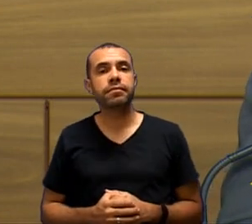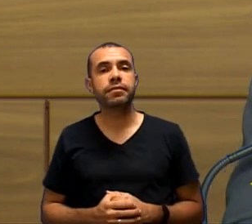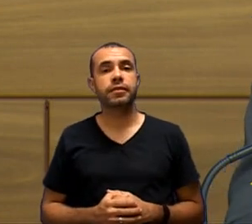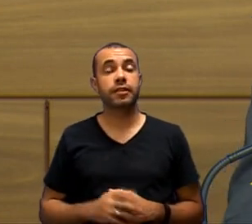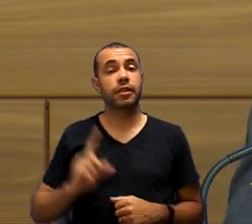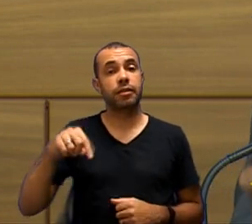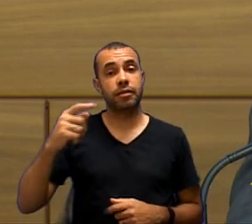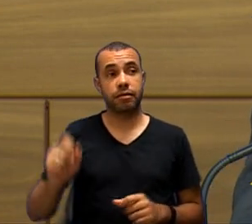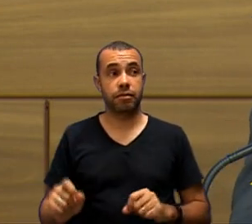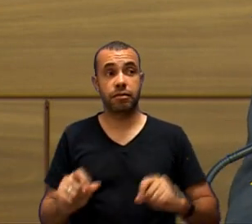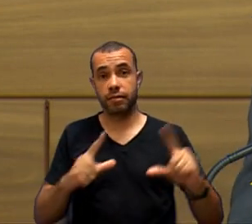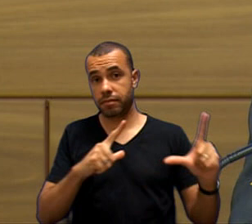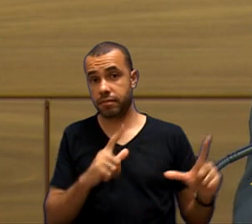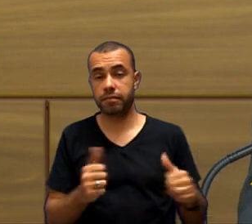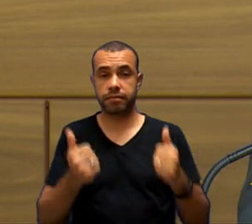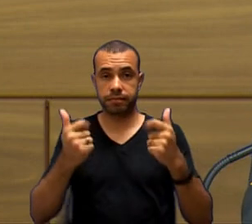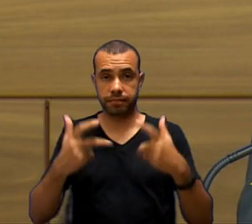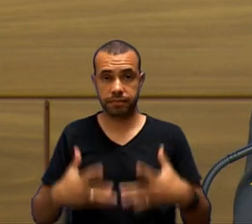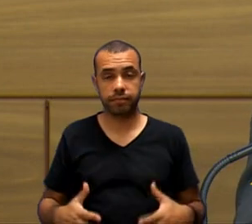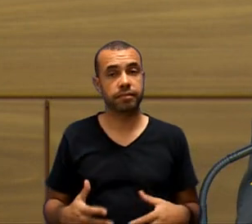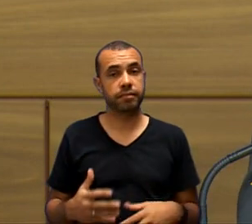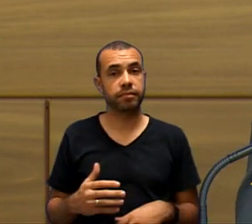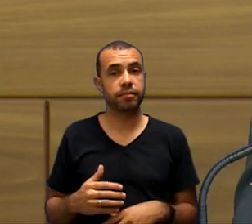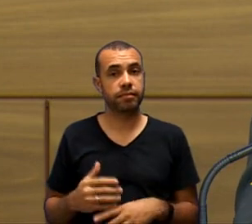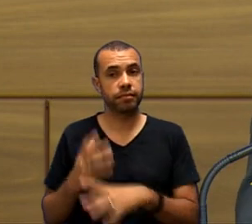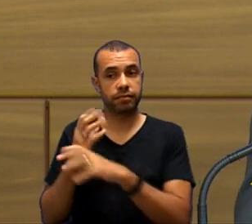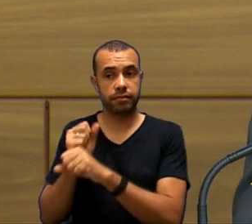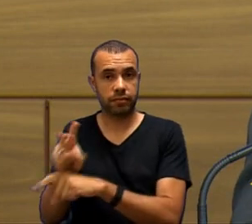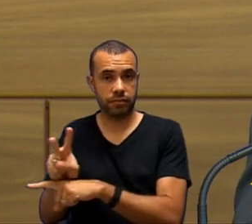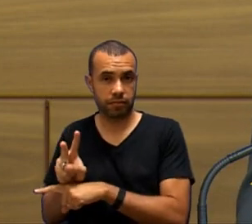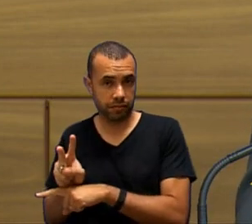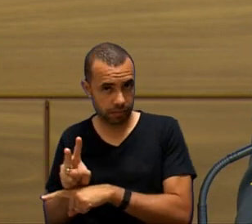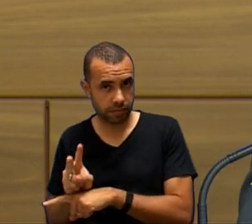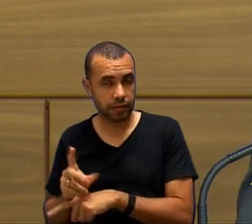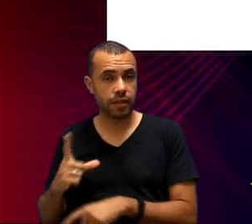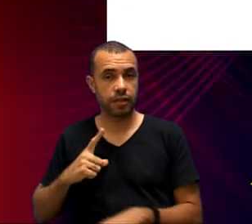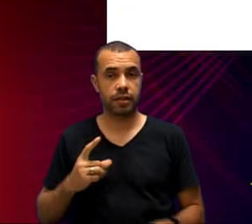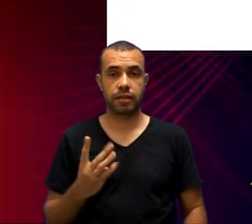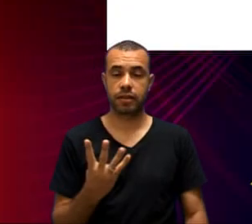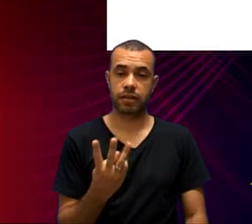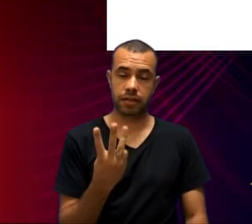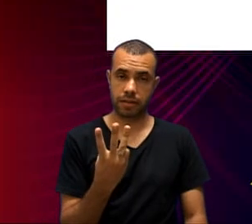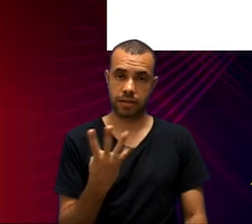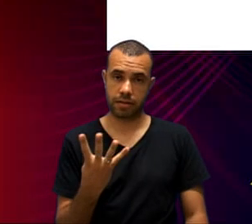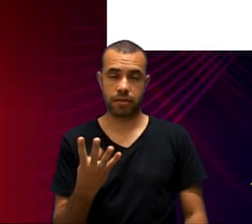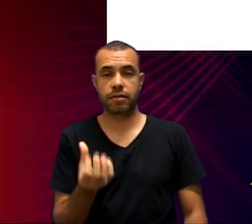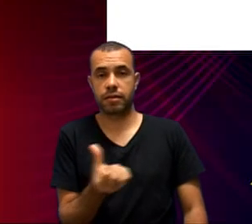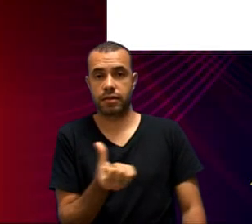O próximo slide trata a questão da reserva de contingência, demonstrando aqui os